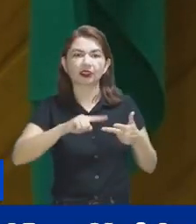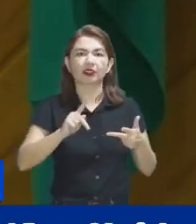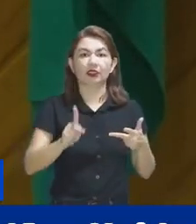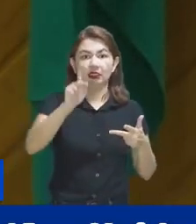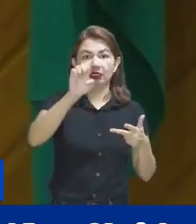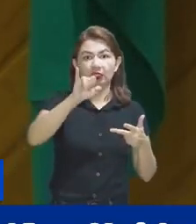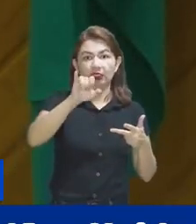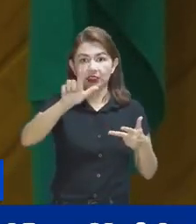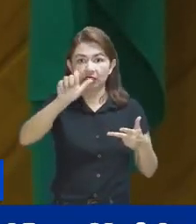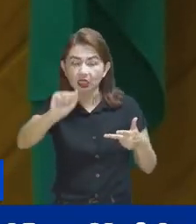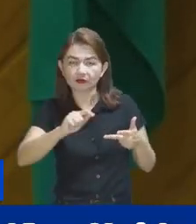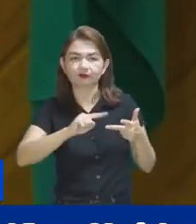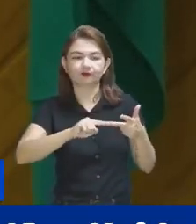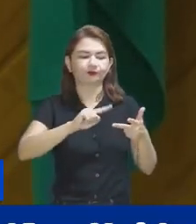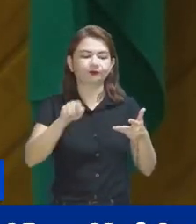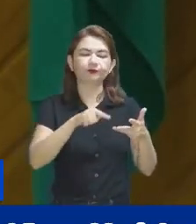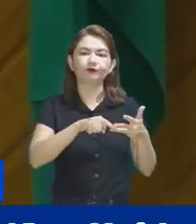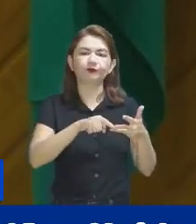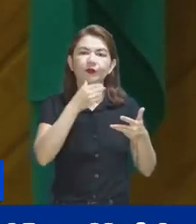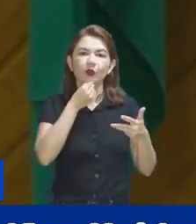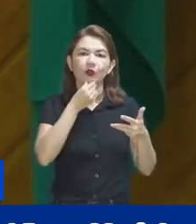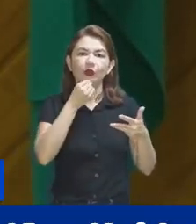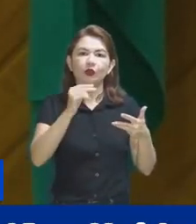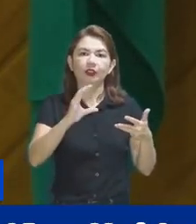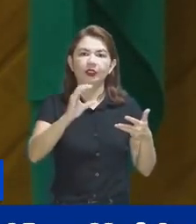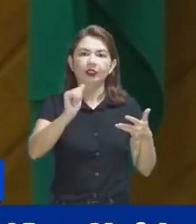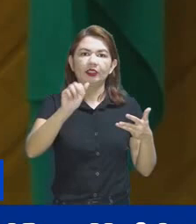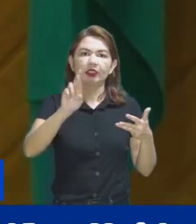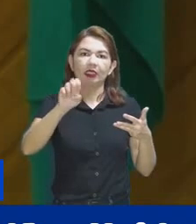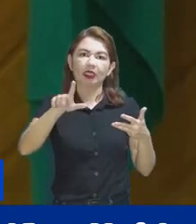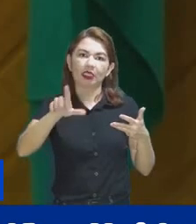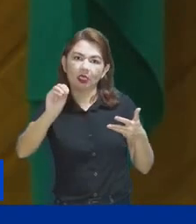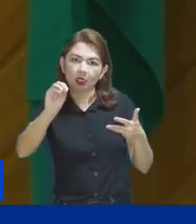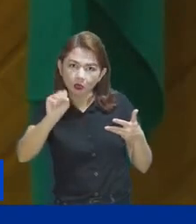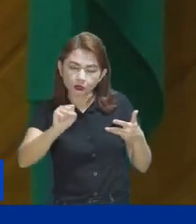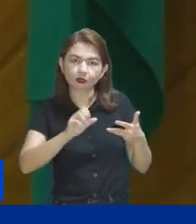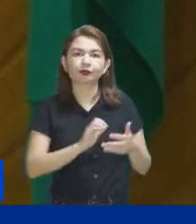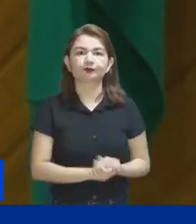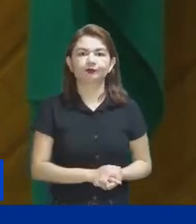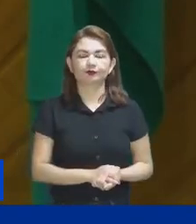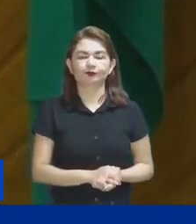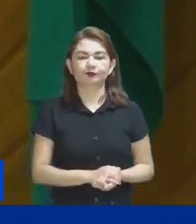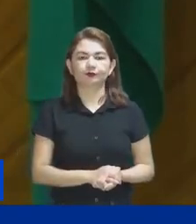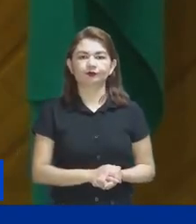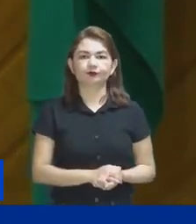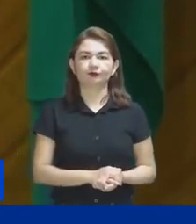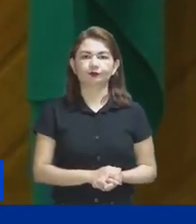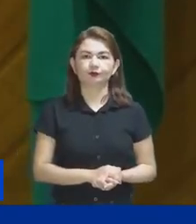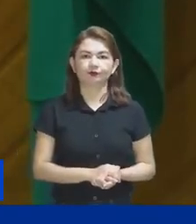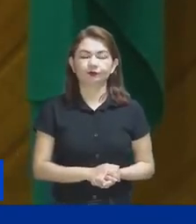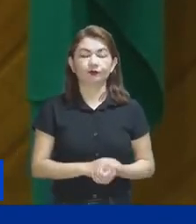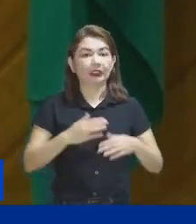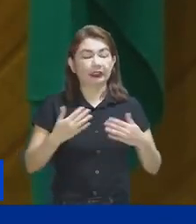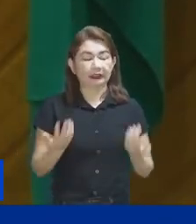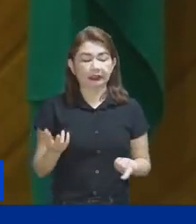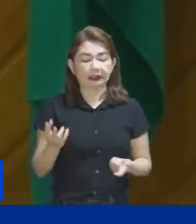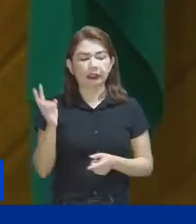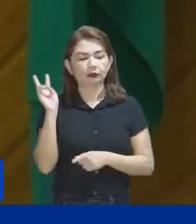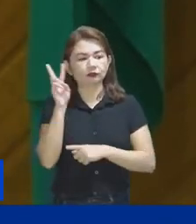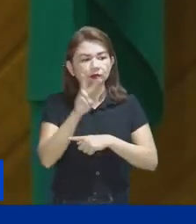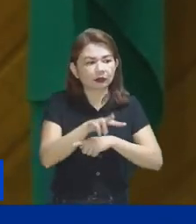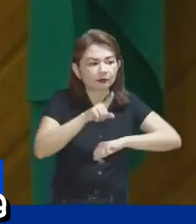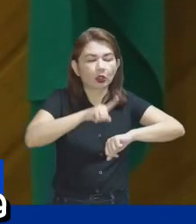Amaral de Oliveira e o senhor Carlos Eduardo Viana Medeiros. Esse flagrante foi